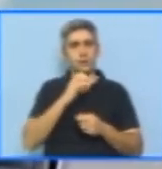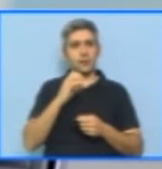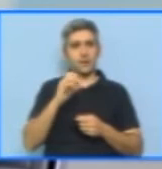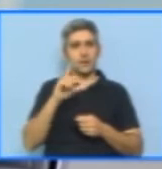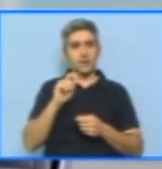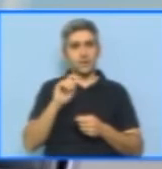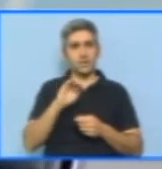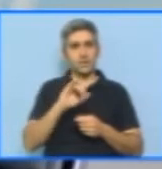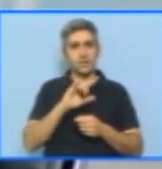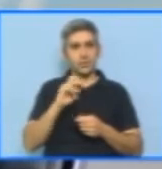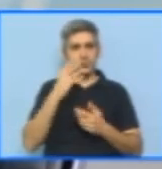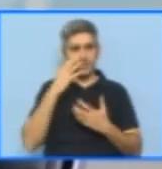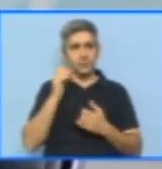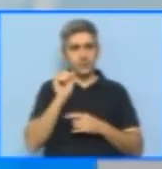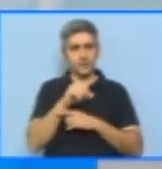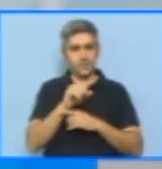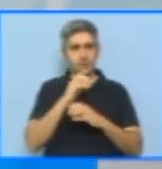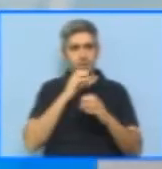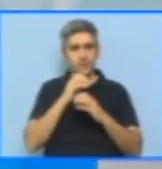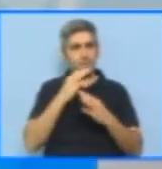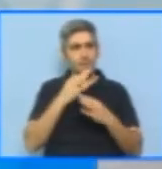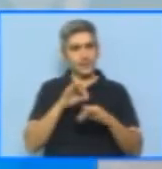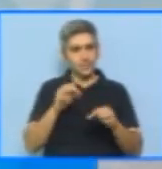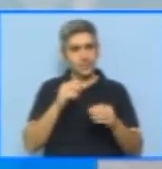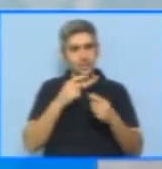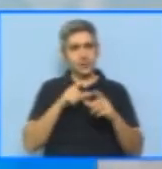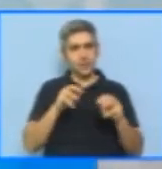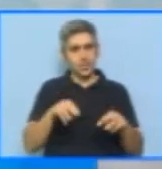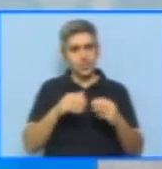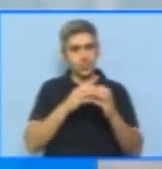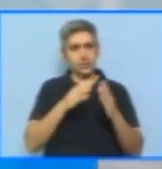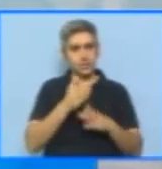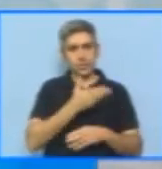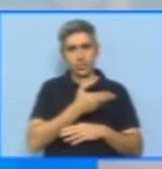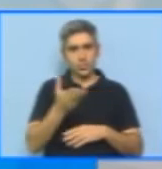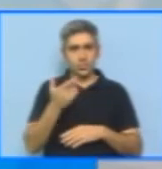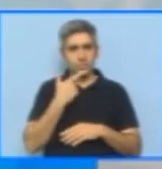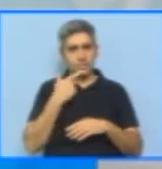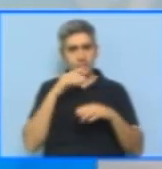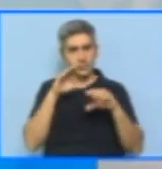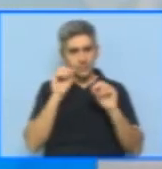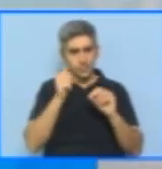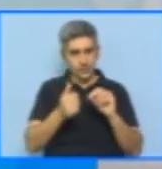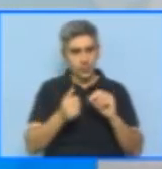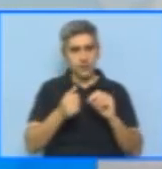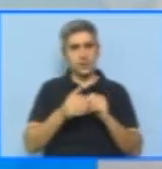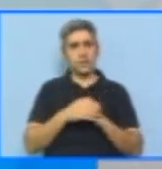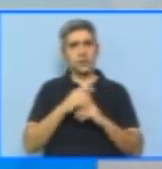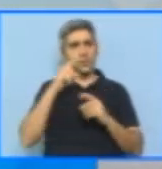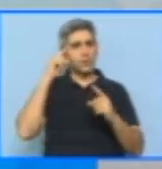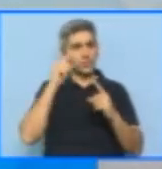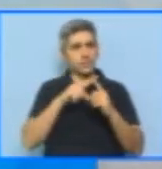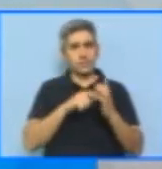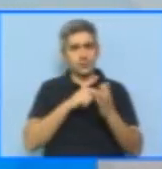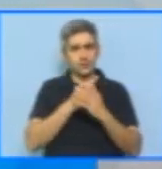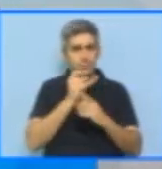uma aposta declarada, de facto, de comunicar com simplicidade, com linguagem que todos entendam. E, enfim, o objetivo é